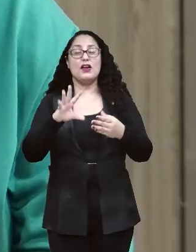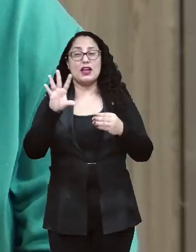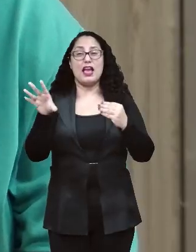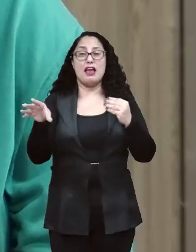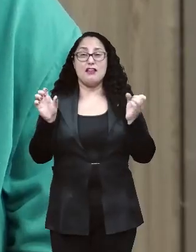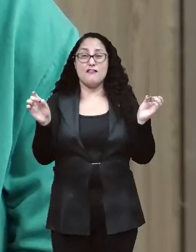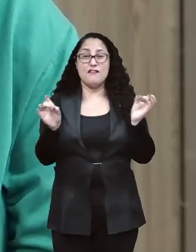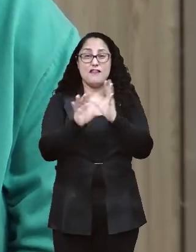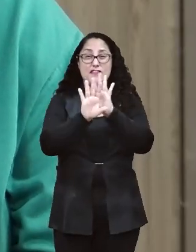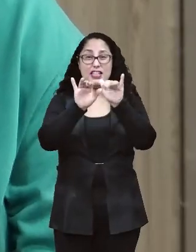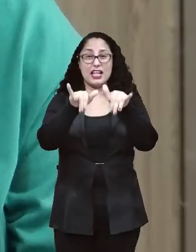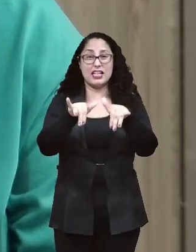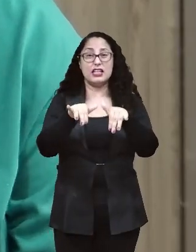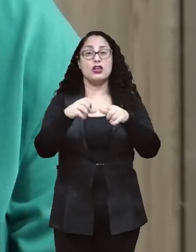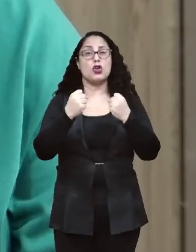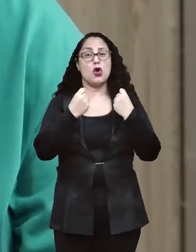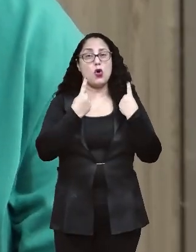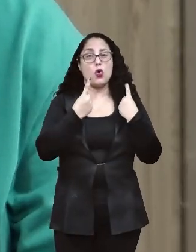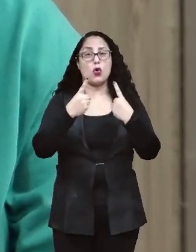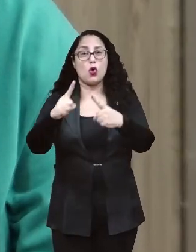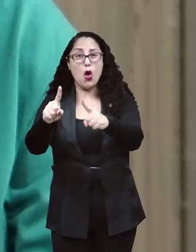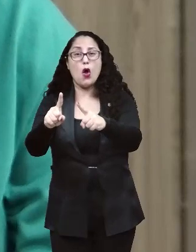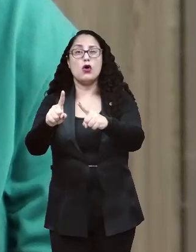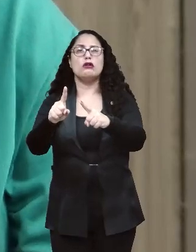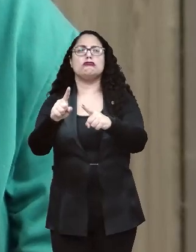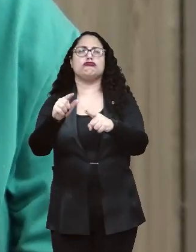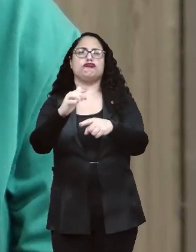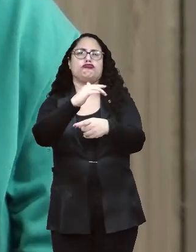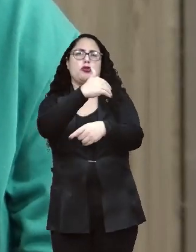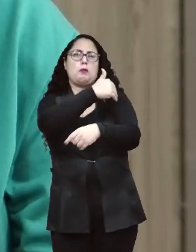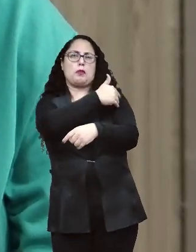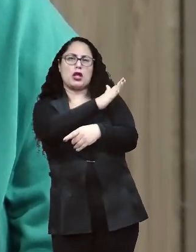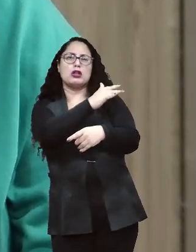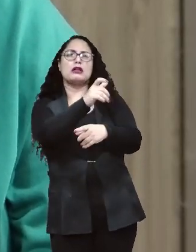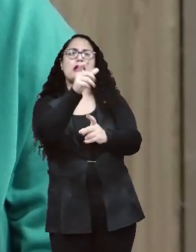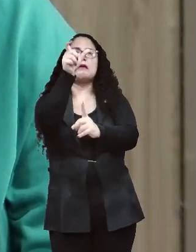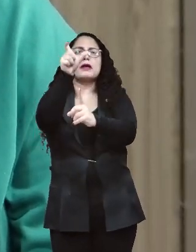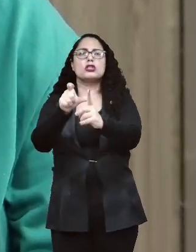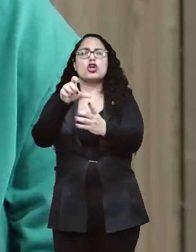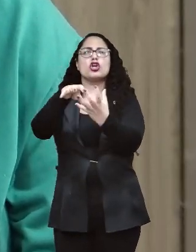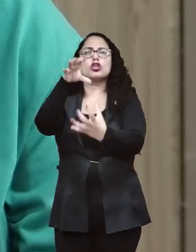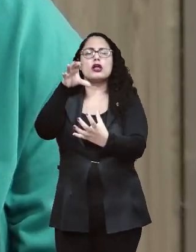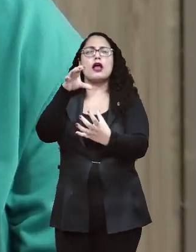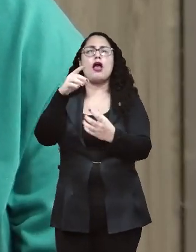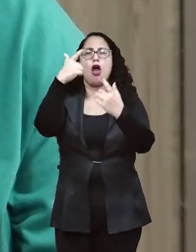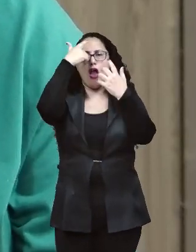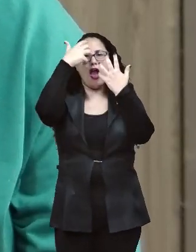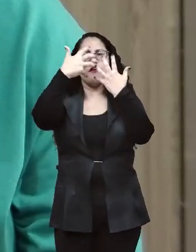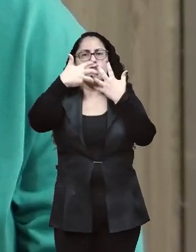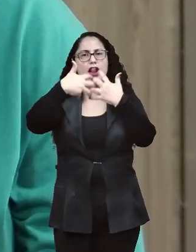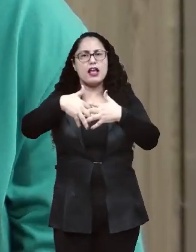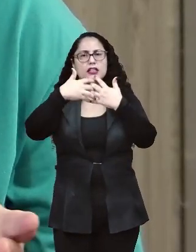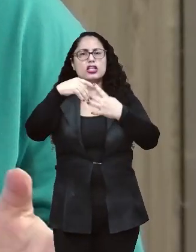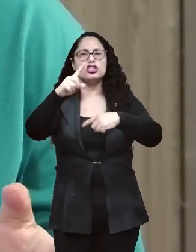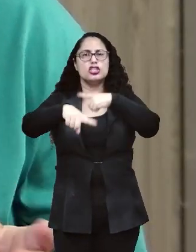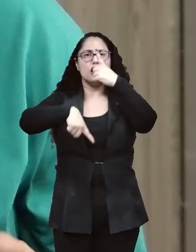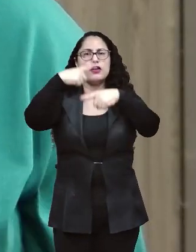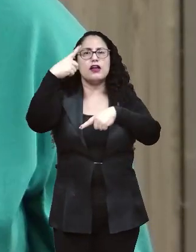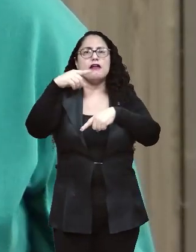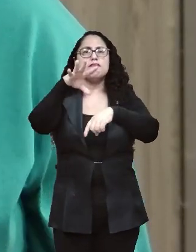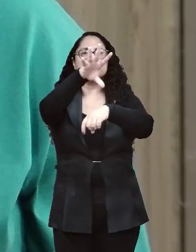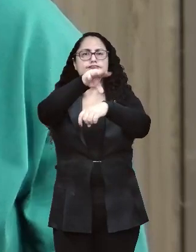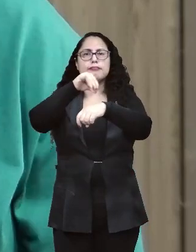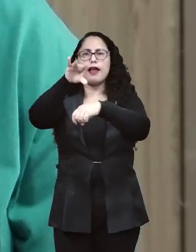concluir só dizendo que o combate ao etarismo é um processo de reflexão e transformação. Sim. Acho que a gente trouxe aqui várias